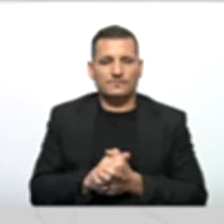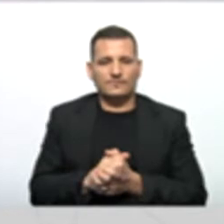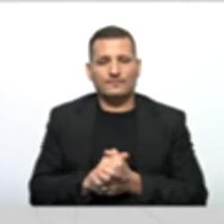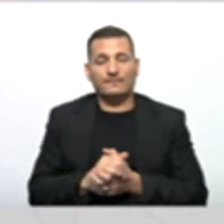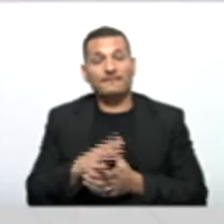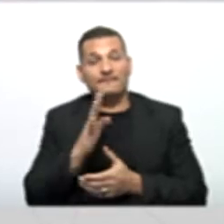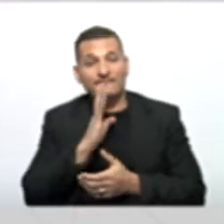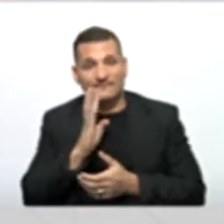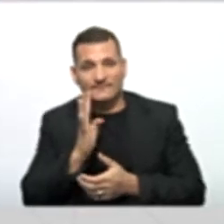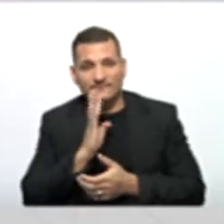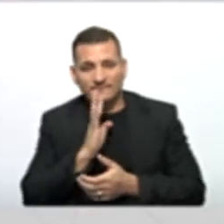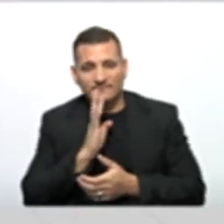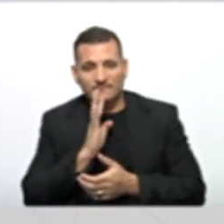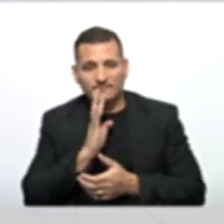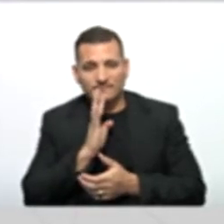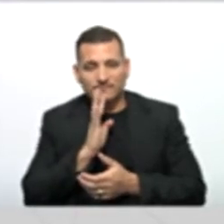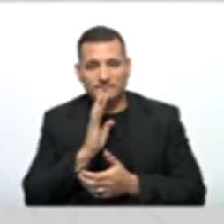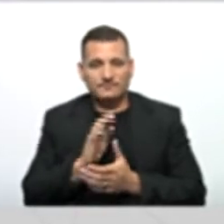conhecer